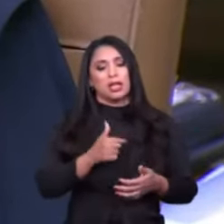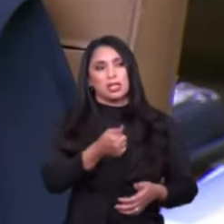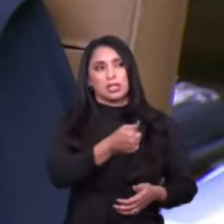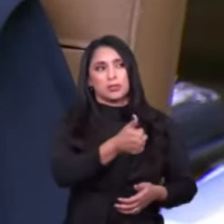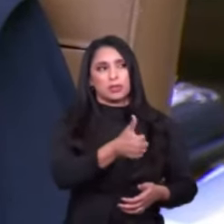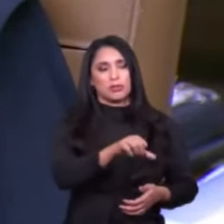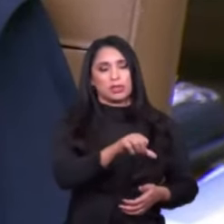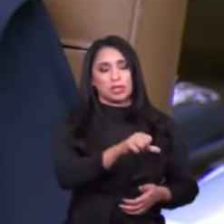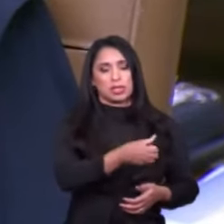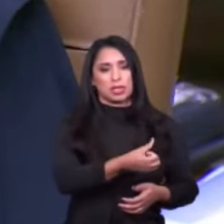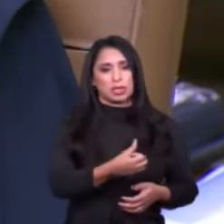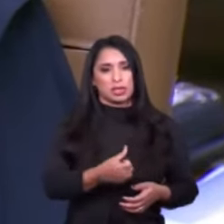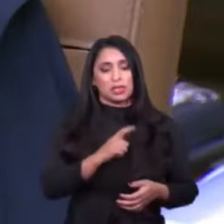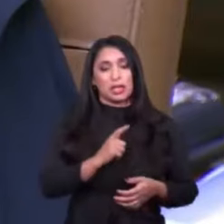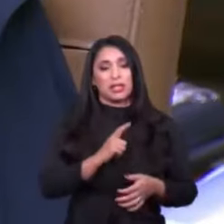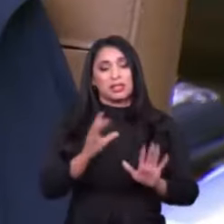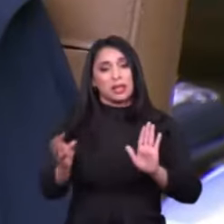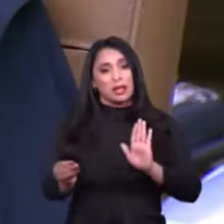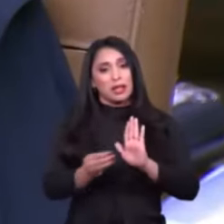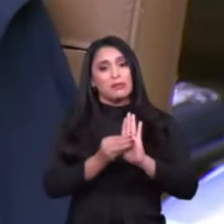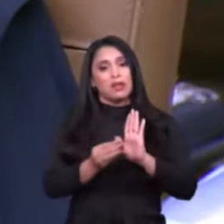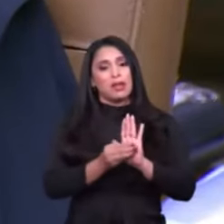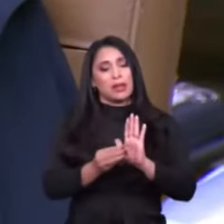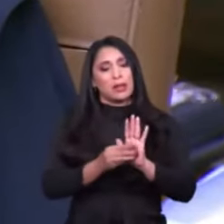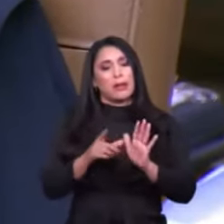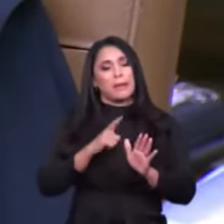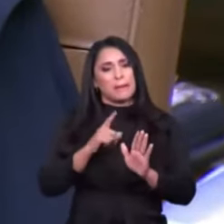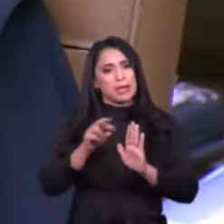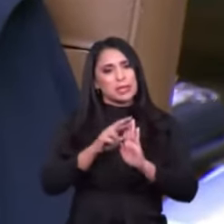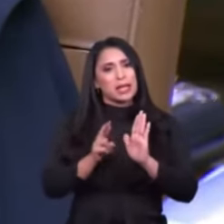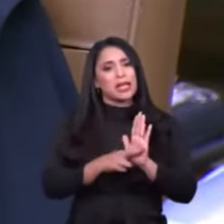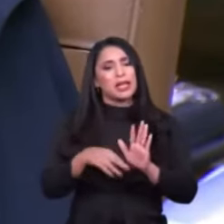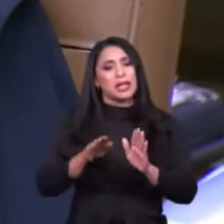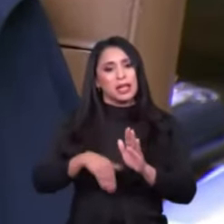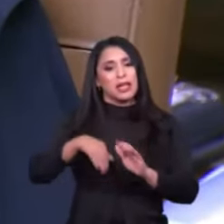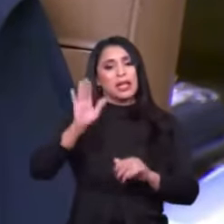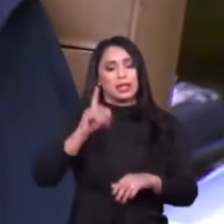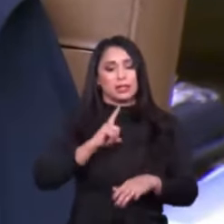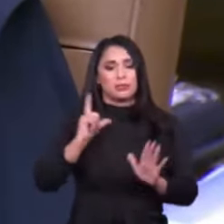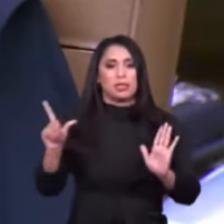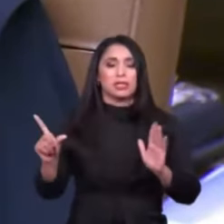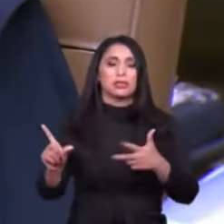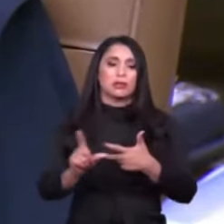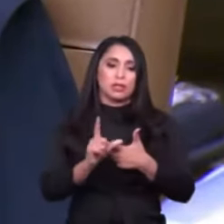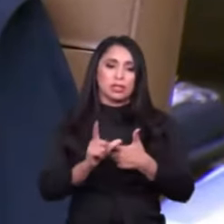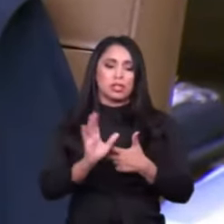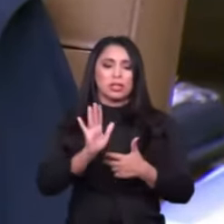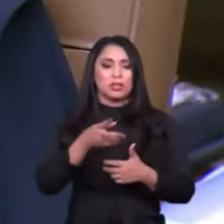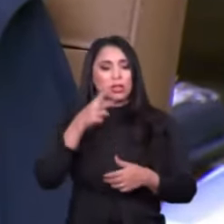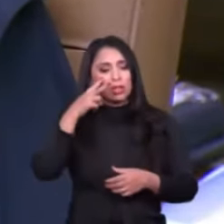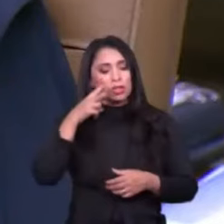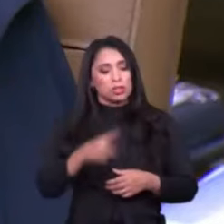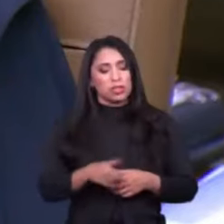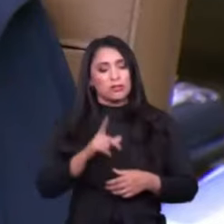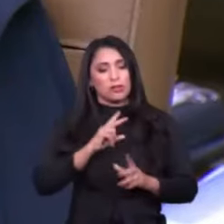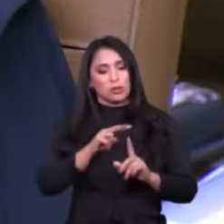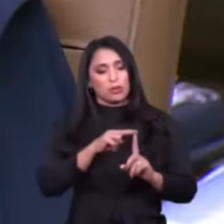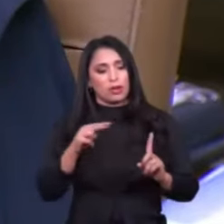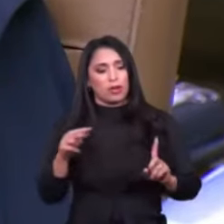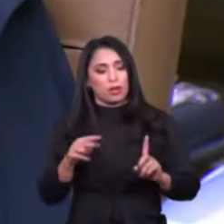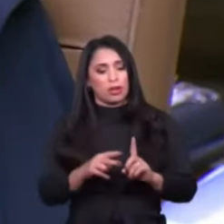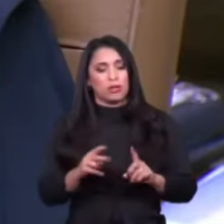que era, em muitos aspectos, mais rigorosa que a atual. Ou seja, o próprio legislador já se atentou para uma nova ótica no